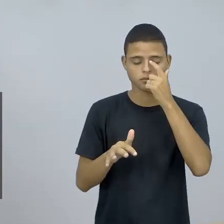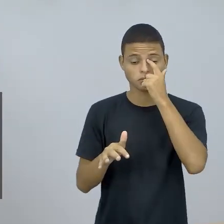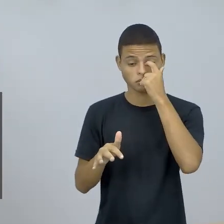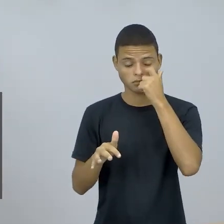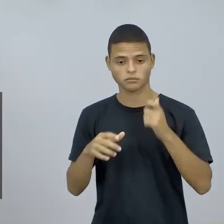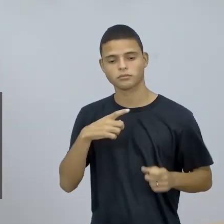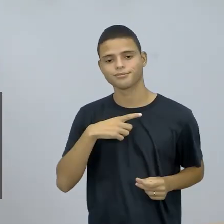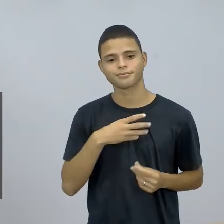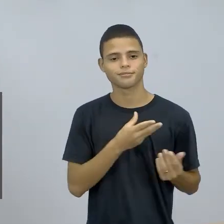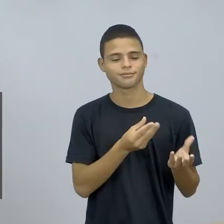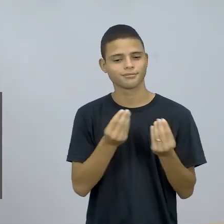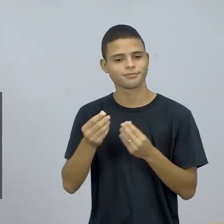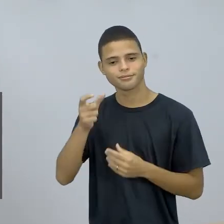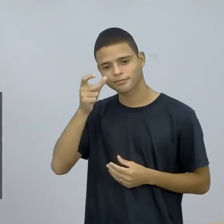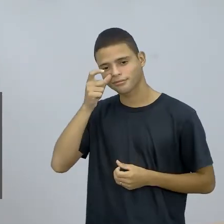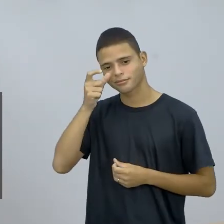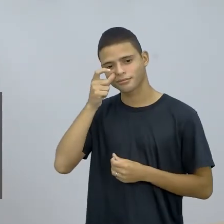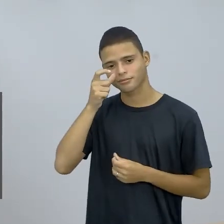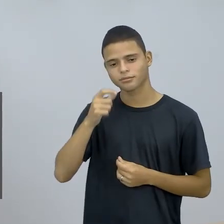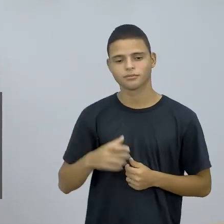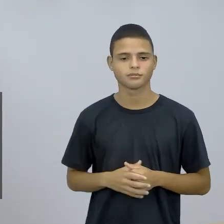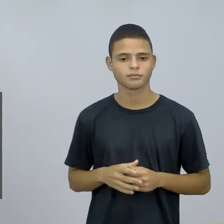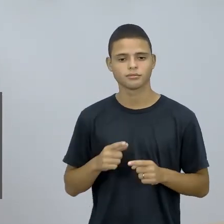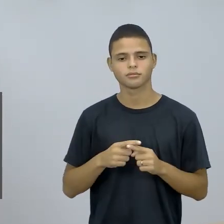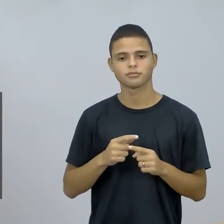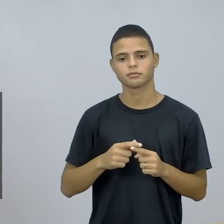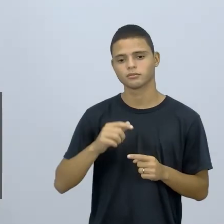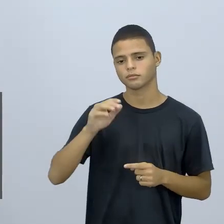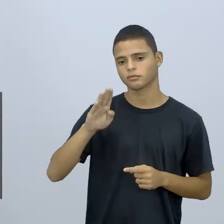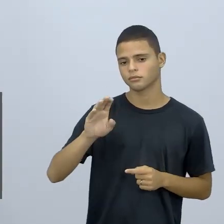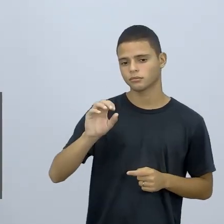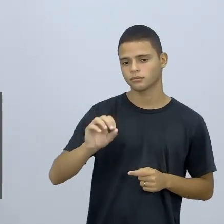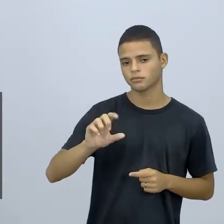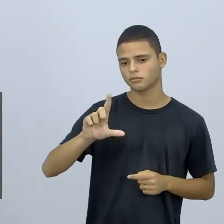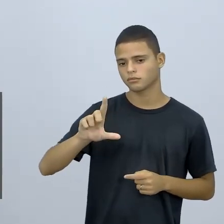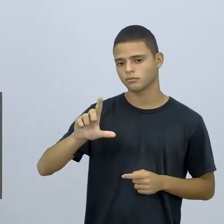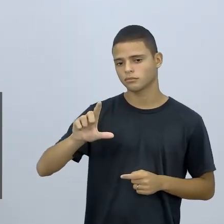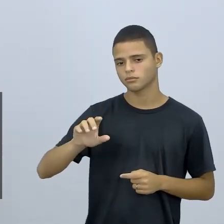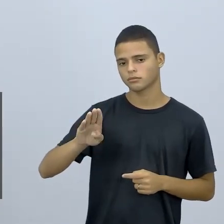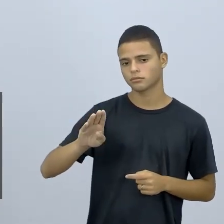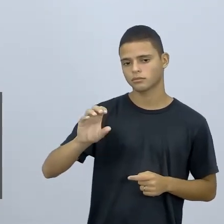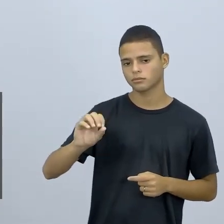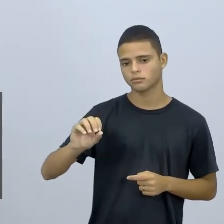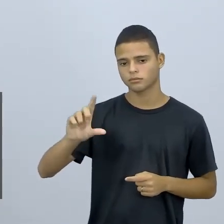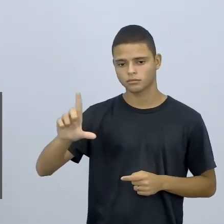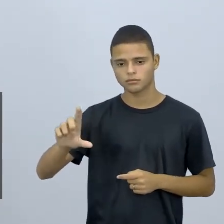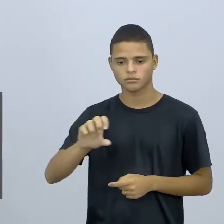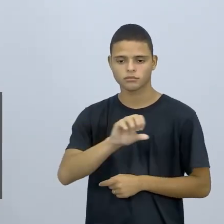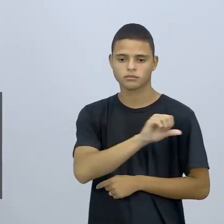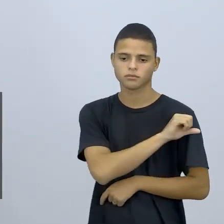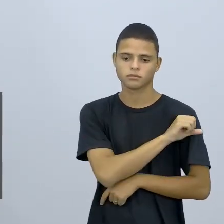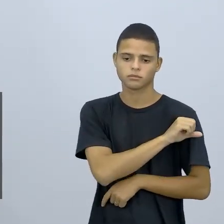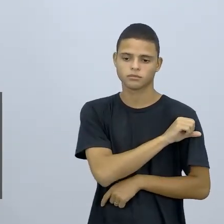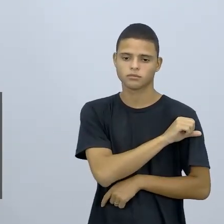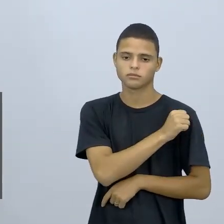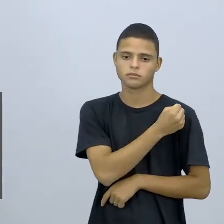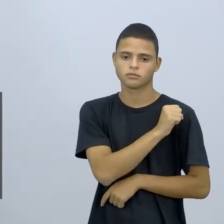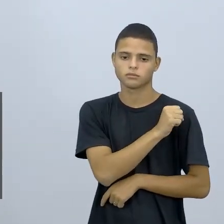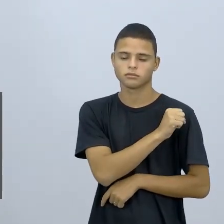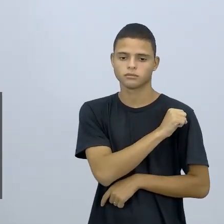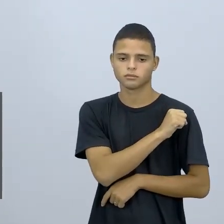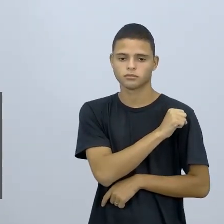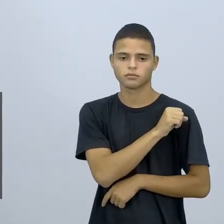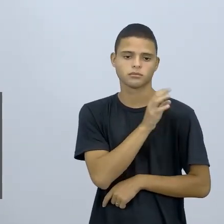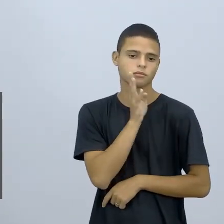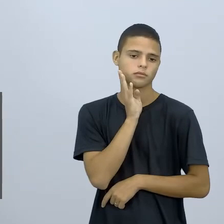outro que é muito interessante, o goalball. O goalball, isso. O goalball a gente fala muito no 9º ano ali, no 8º e no 9º ano,